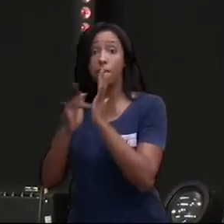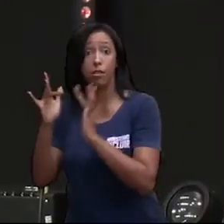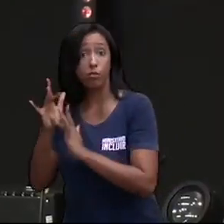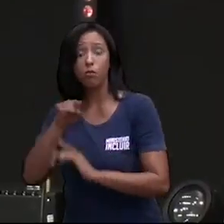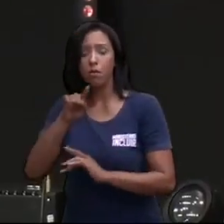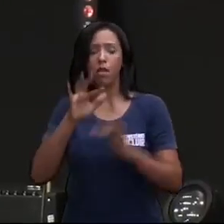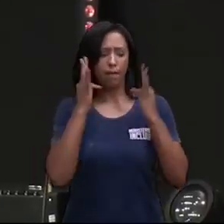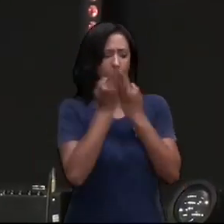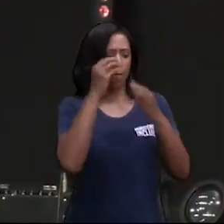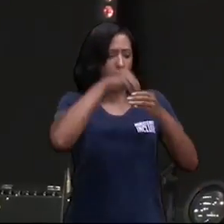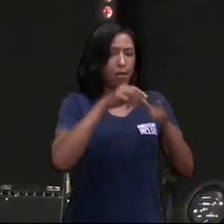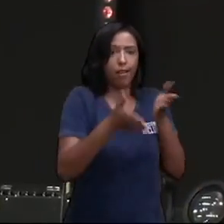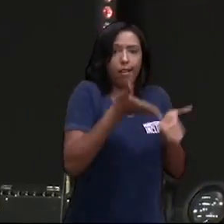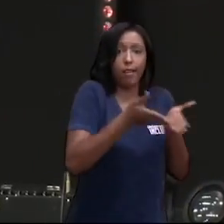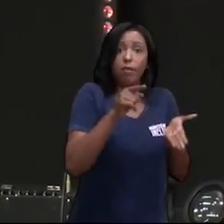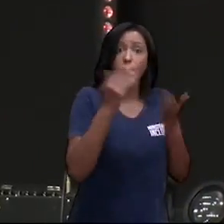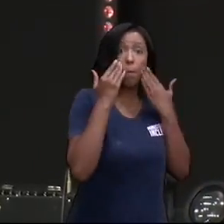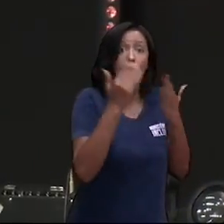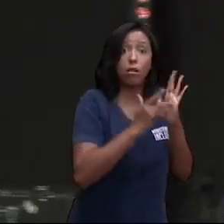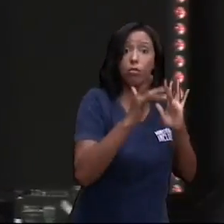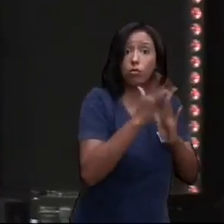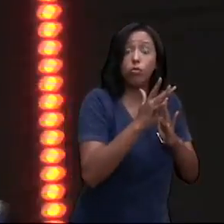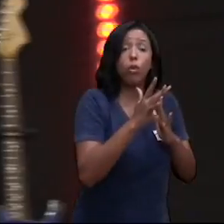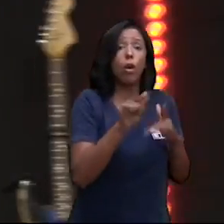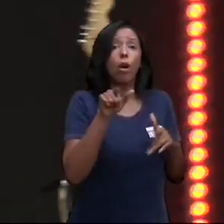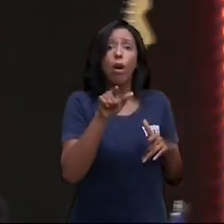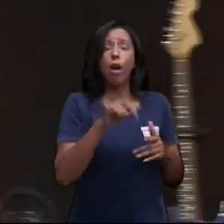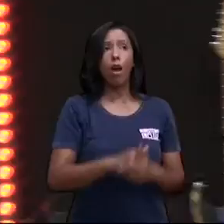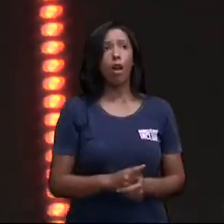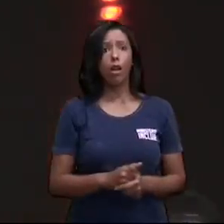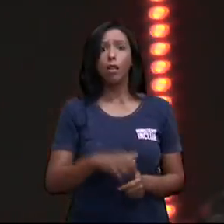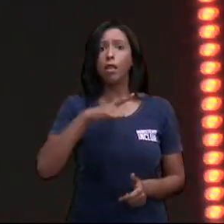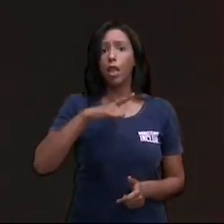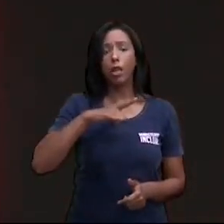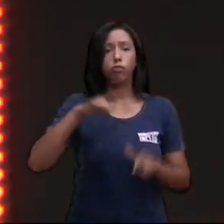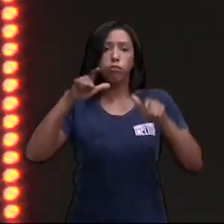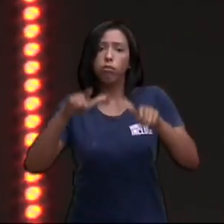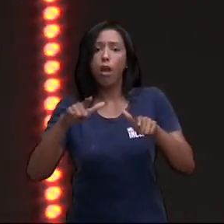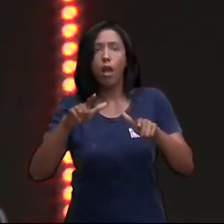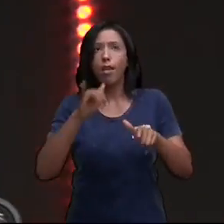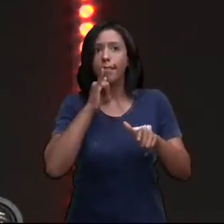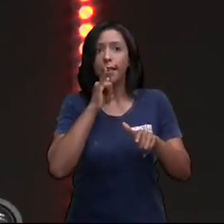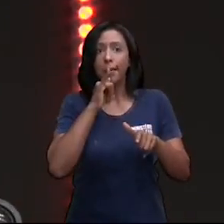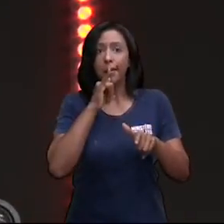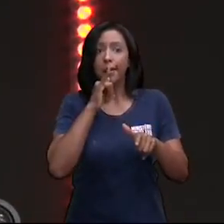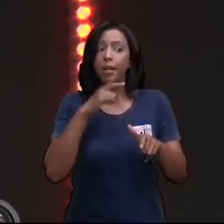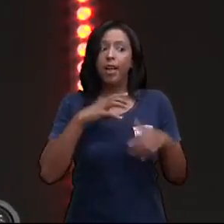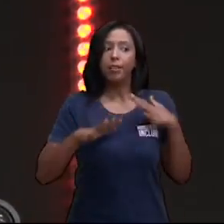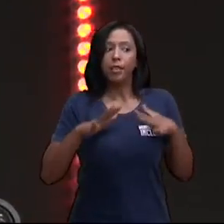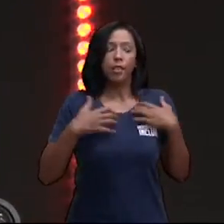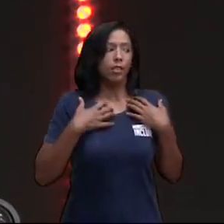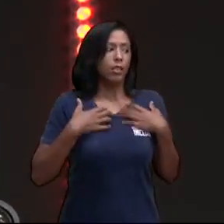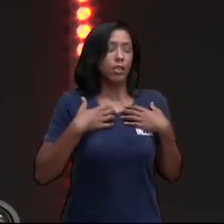tá cuidando da família você reflete Cristo Você tá no ambiente é hostil você